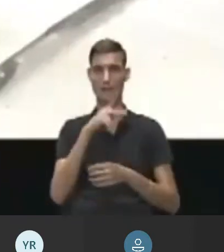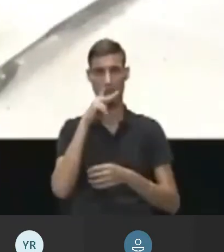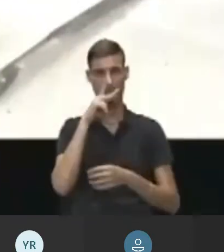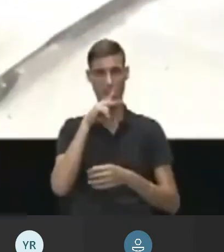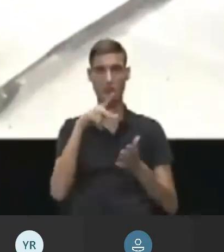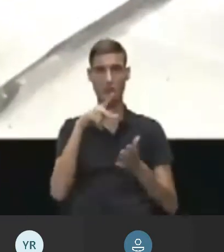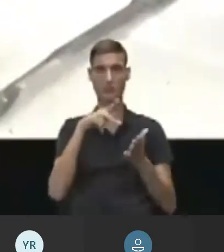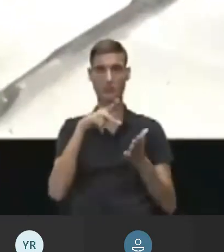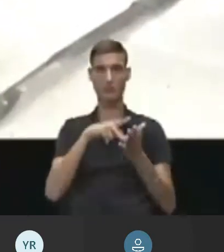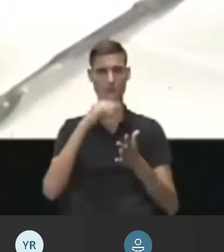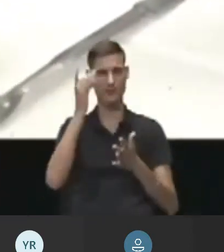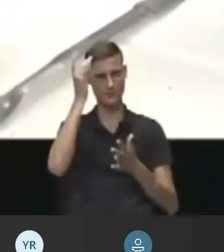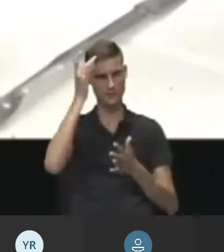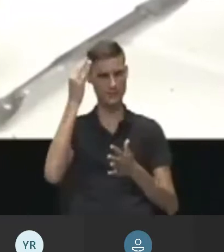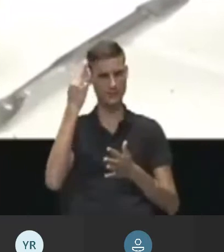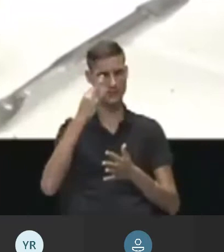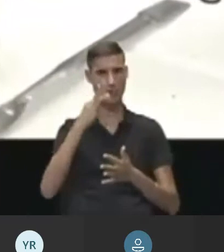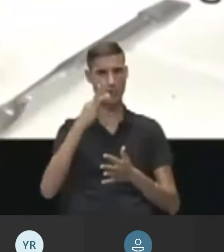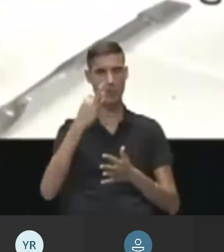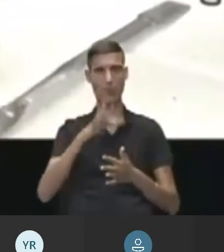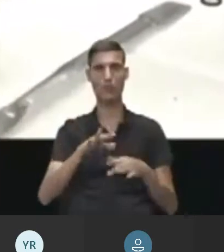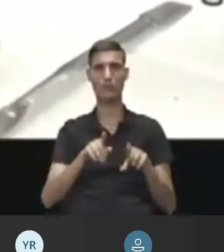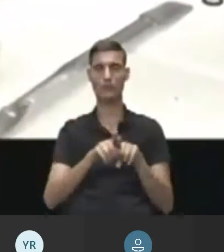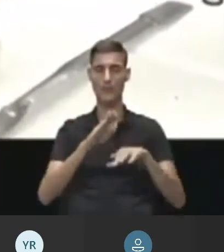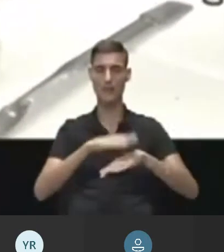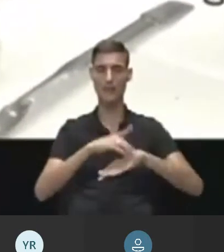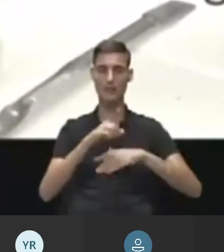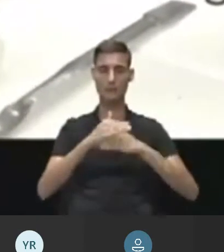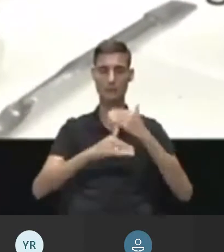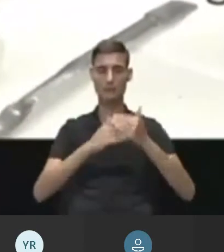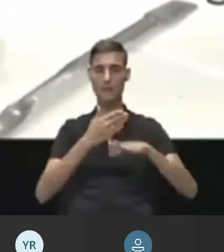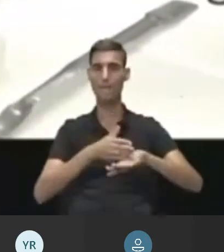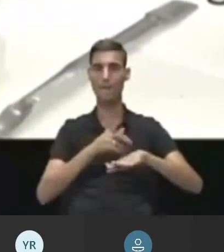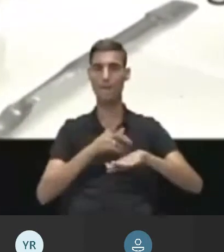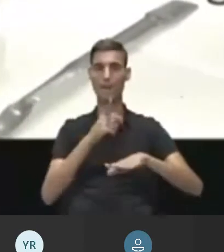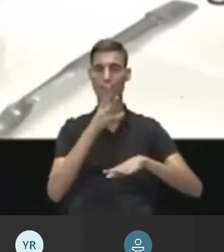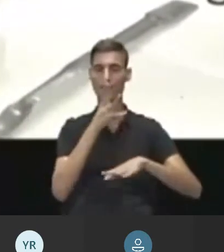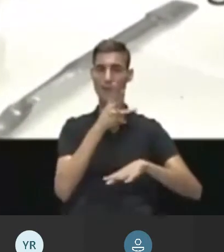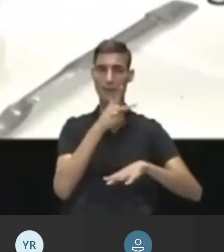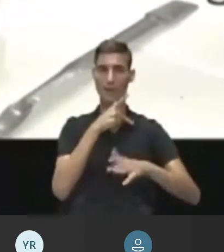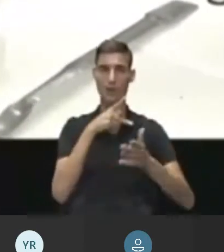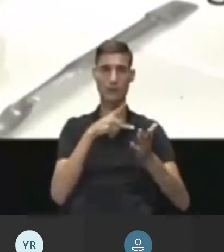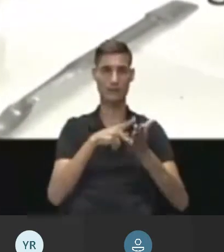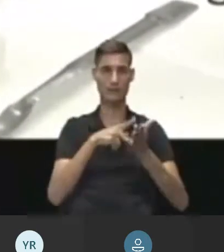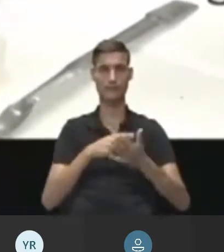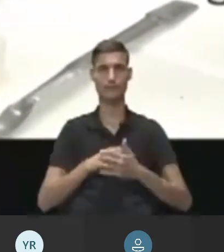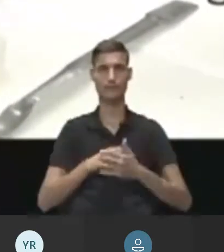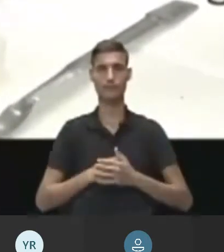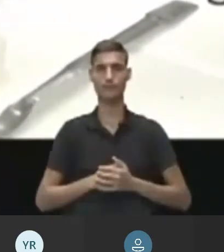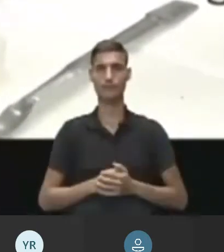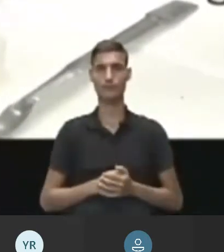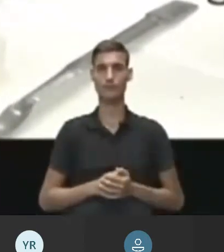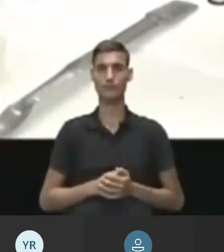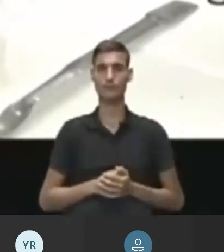isso é uma substância básica, certo? Ela vai reagir com a substância ácida que ficou no funil.